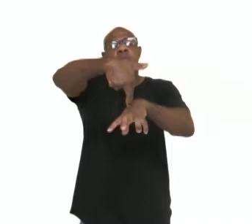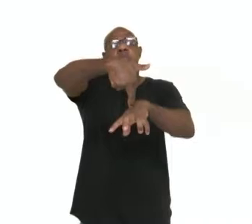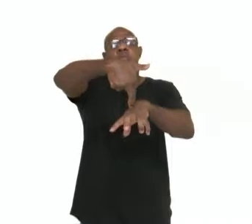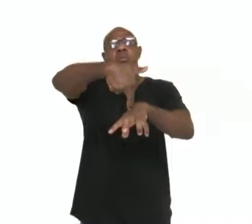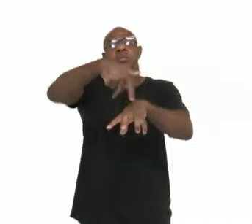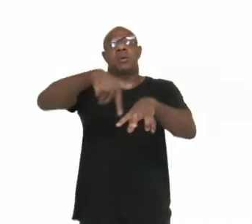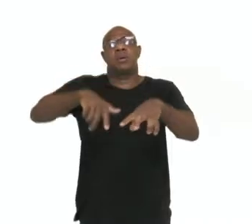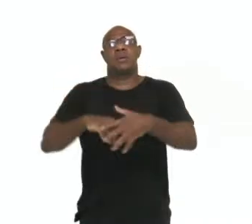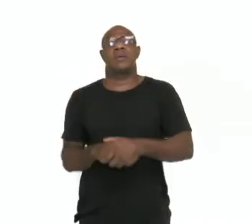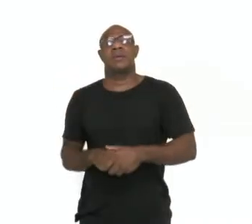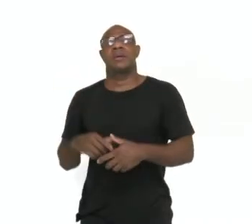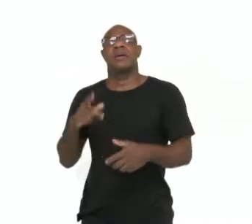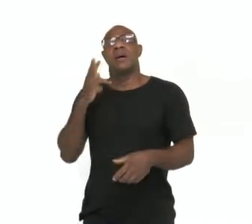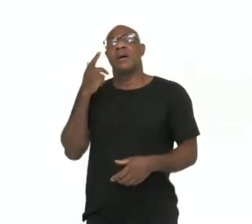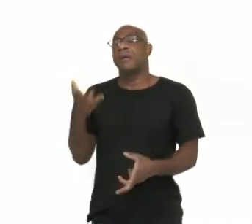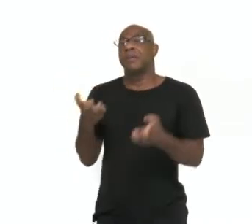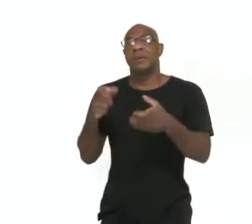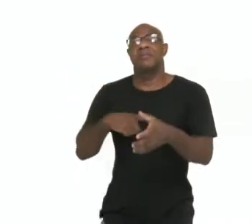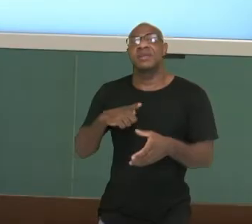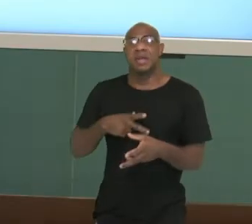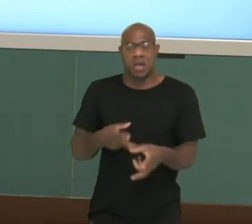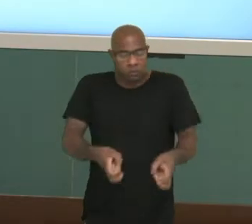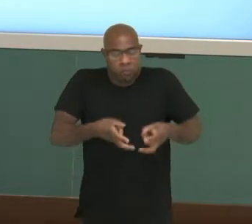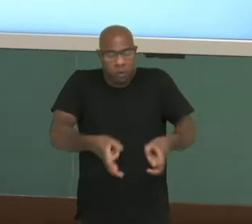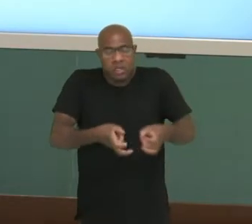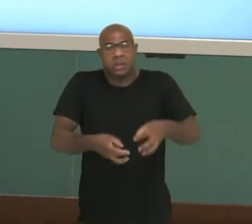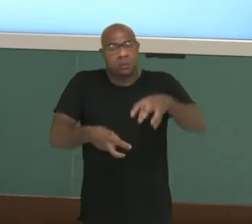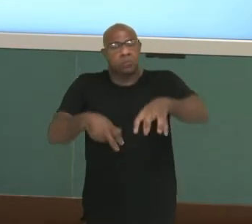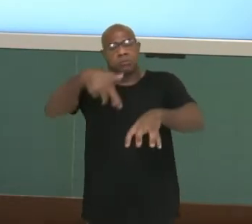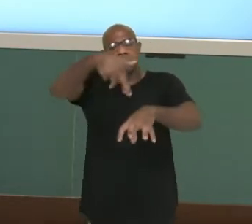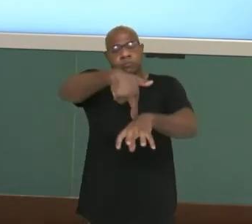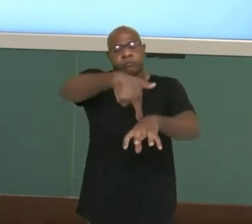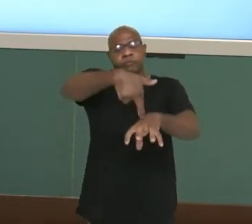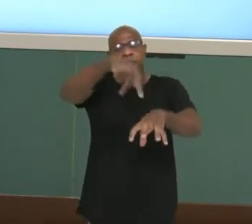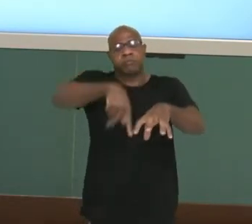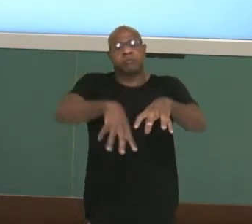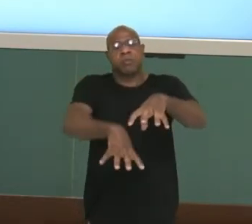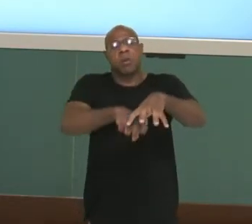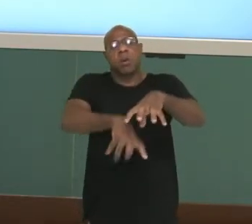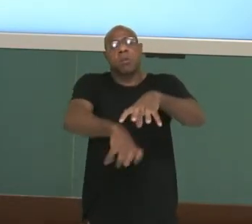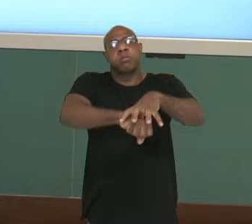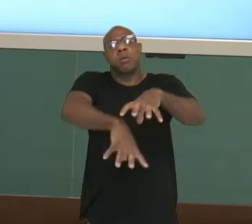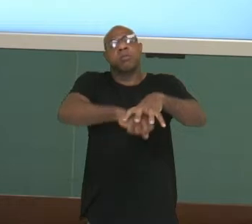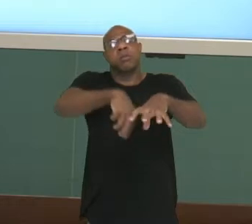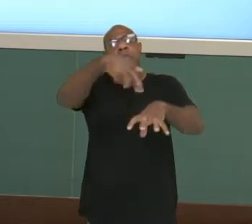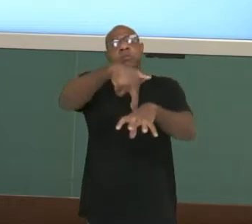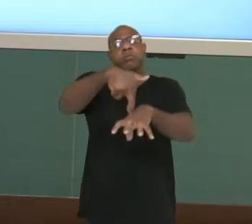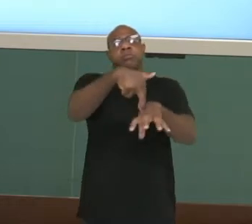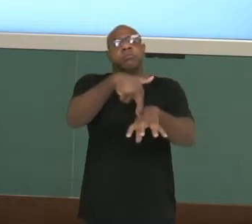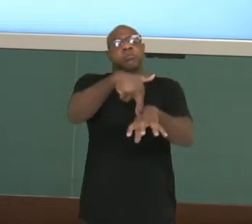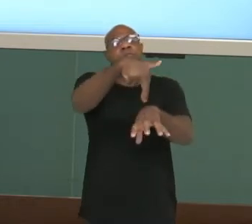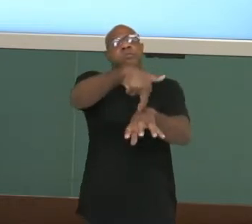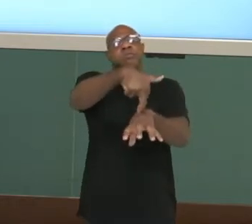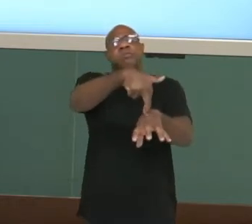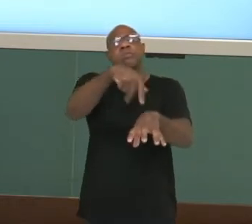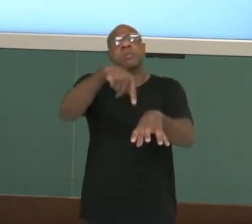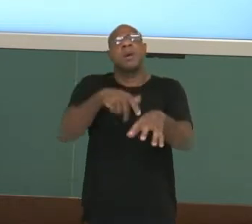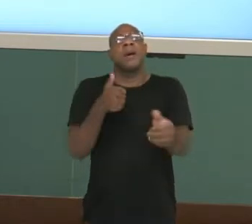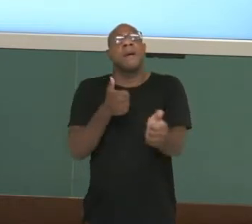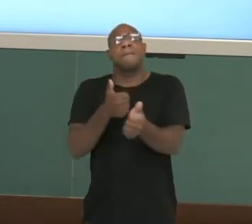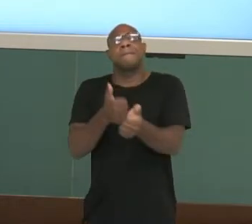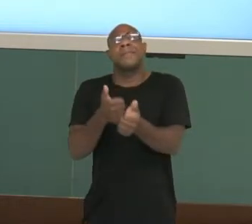Santos. Então, nós vamos ter a exploração do petróleo em território brasileiro nas áreas oceânicas próximas a